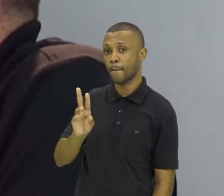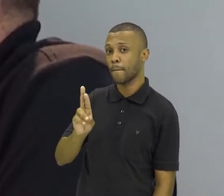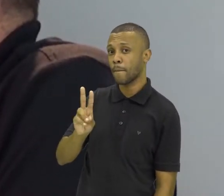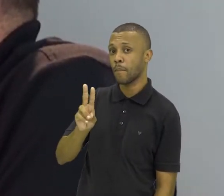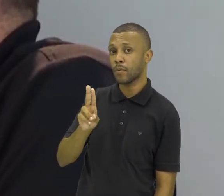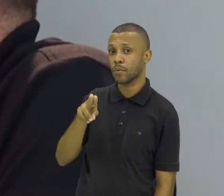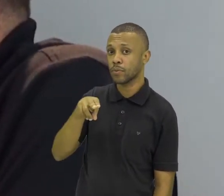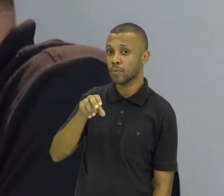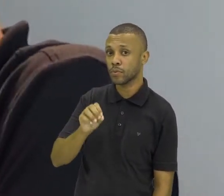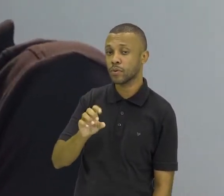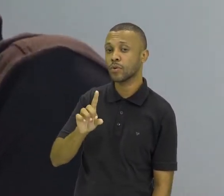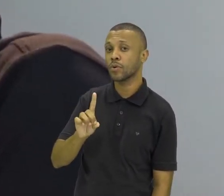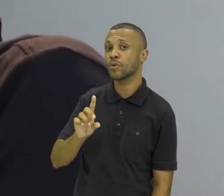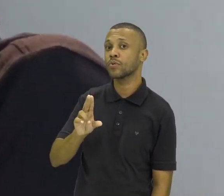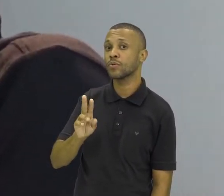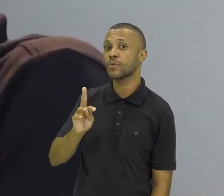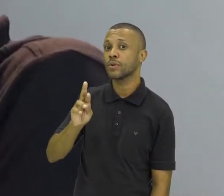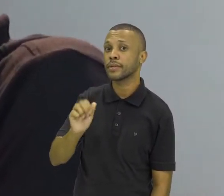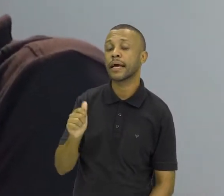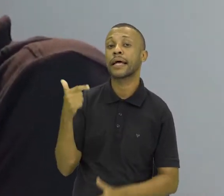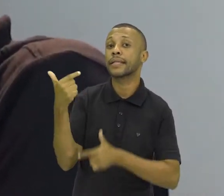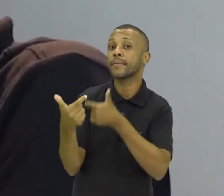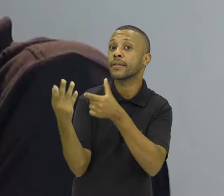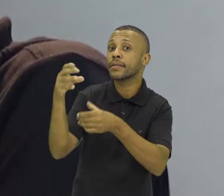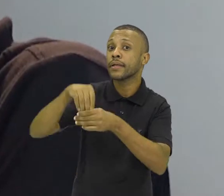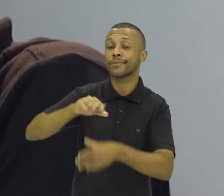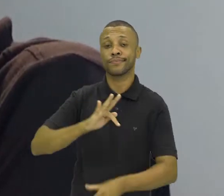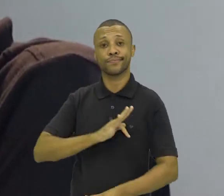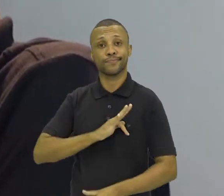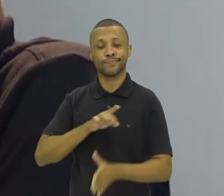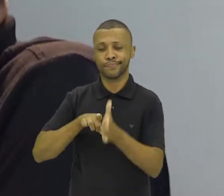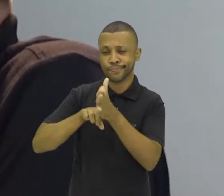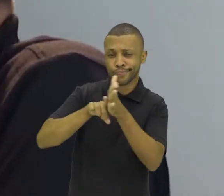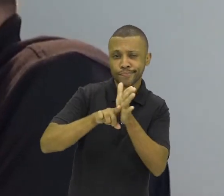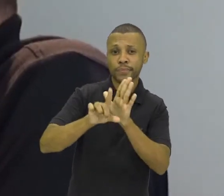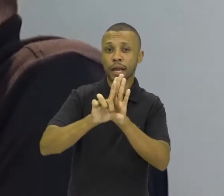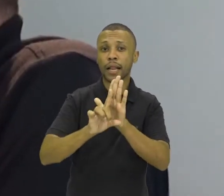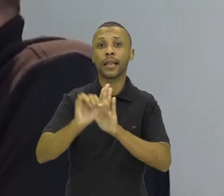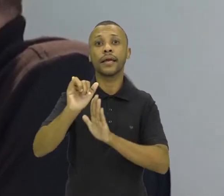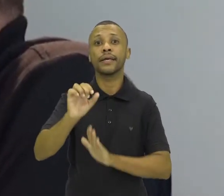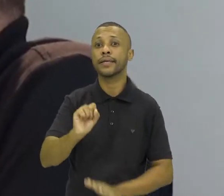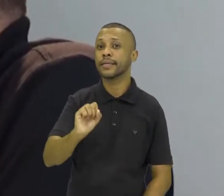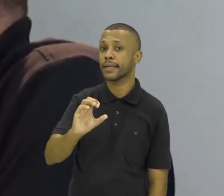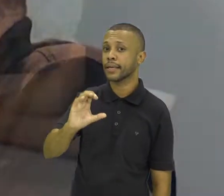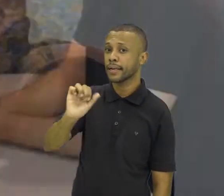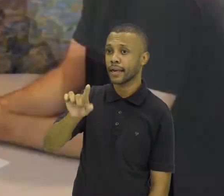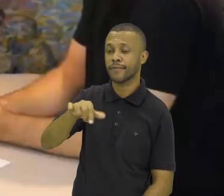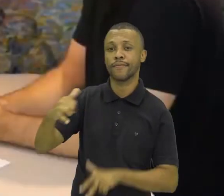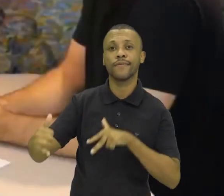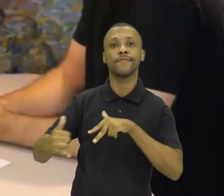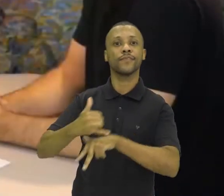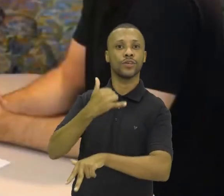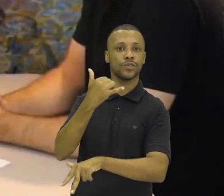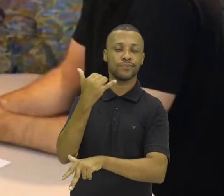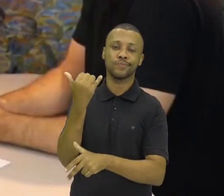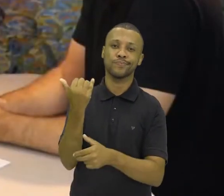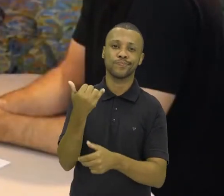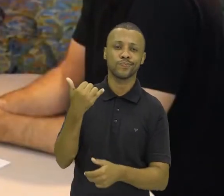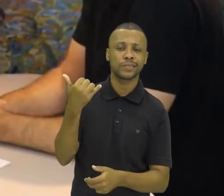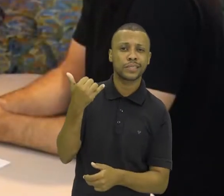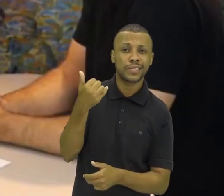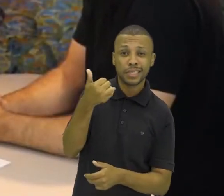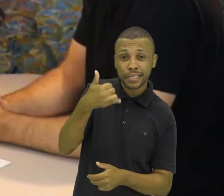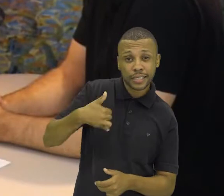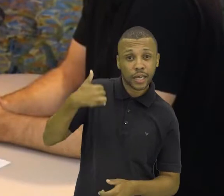atuando na Operação Lei Seca, né, Bruno, já há bastante tempo. Ele foi vítima de acidente de trânsito